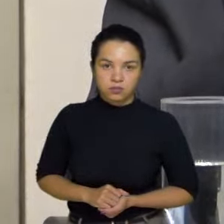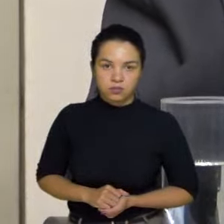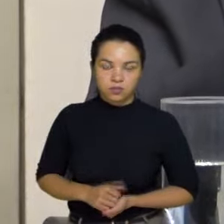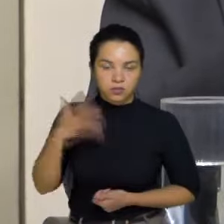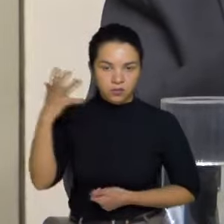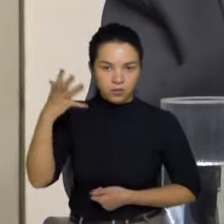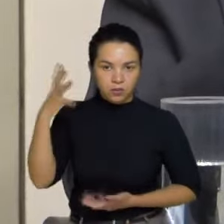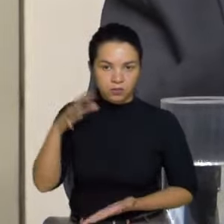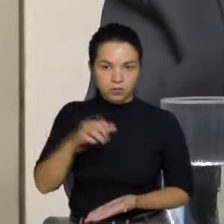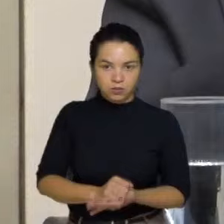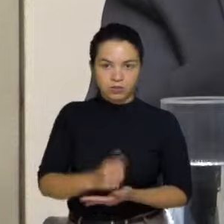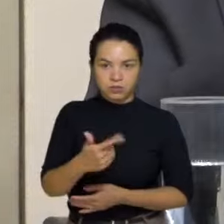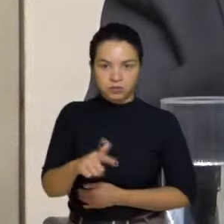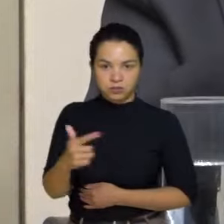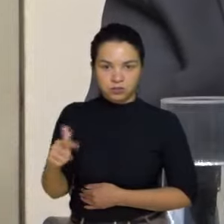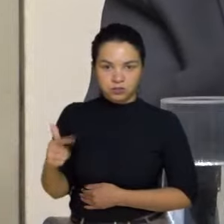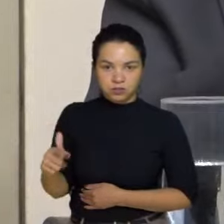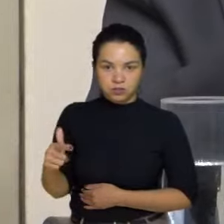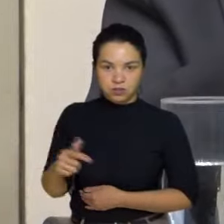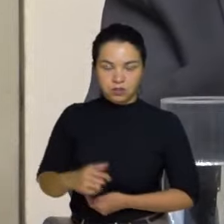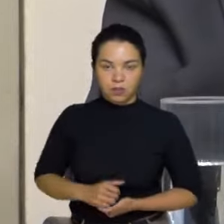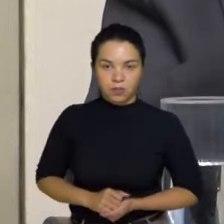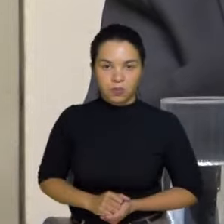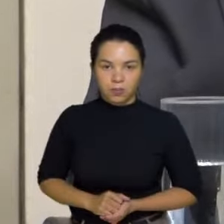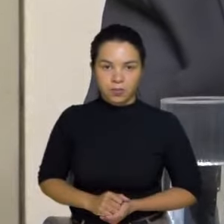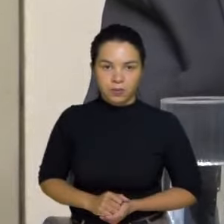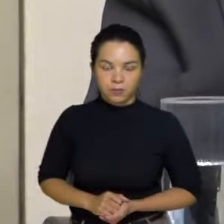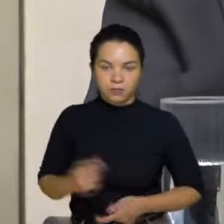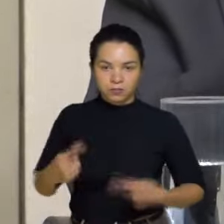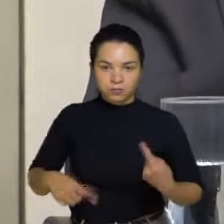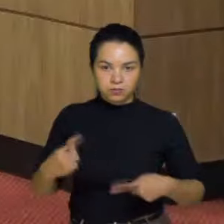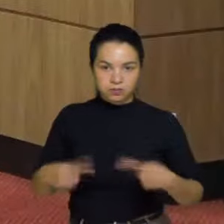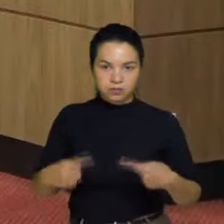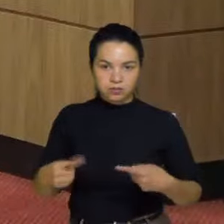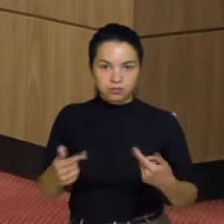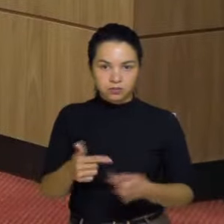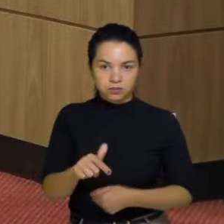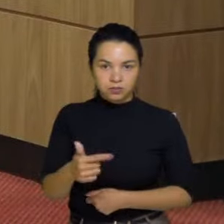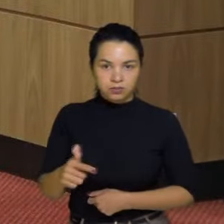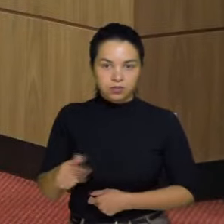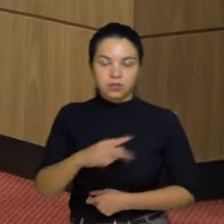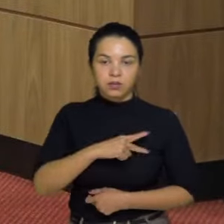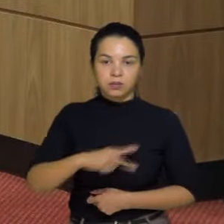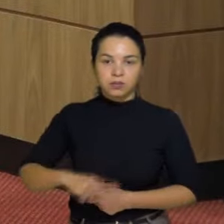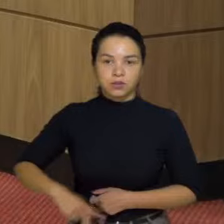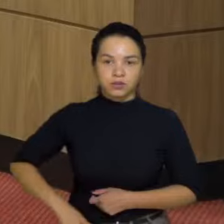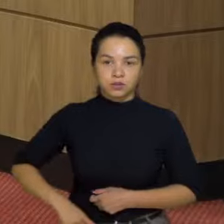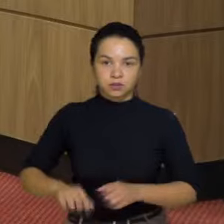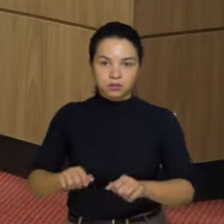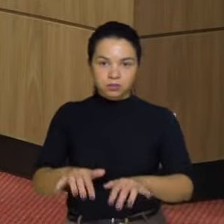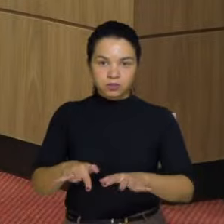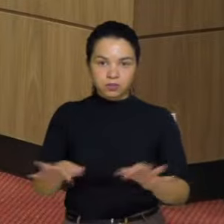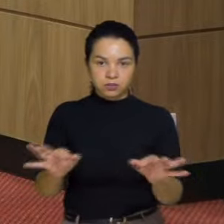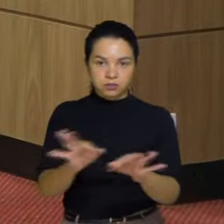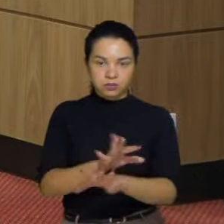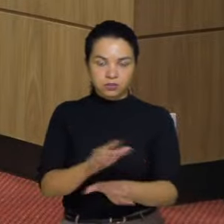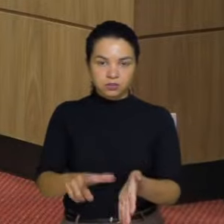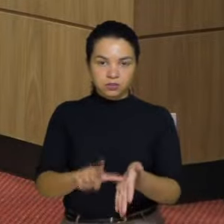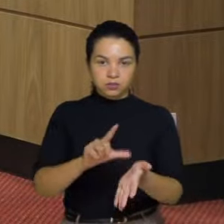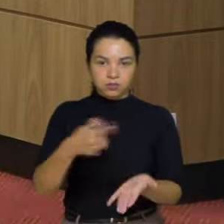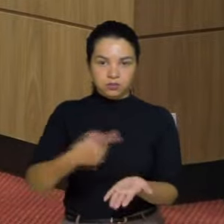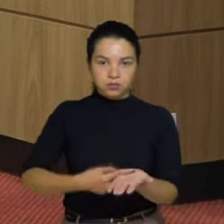oradores inscritos, nada mais havendo para deliberar, esta presidência, antes de encerrar a sessão, convoca